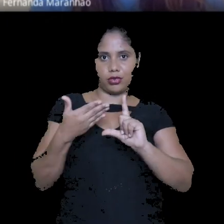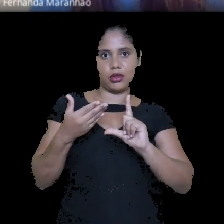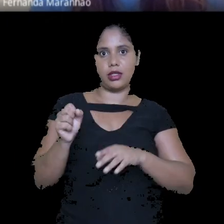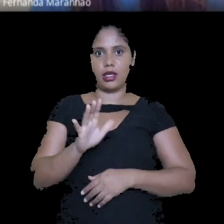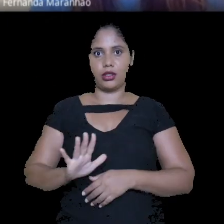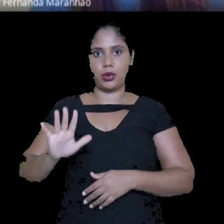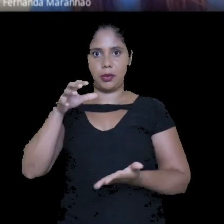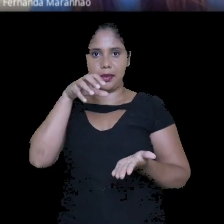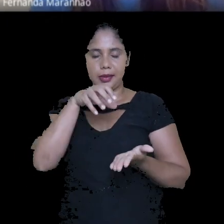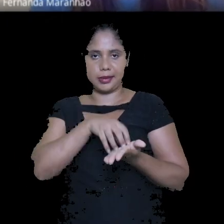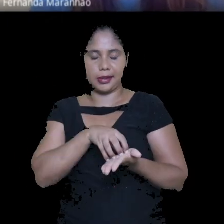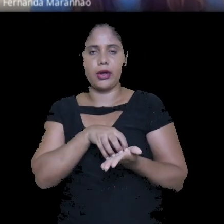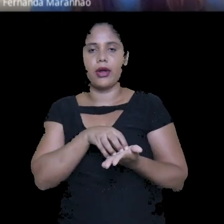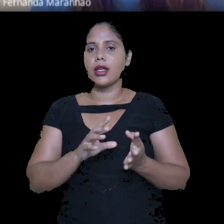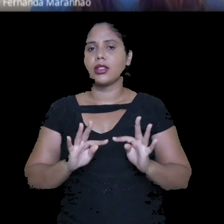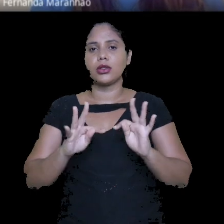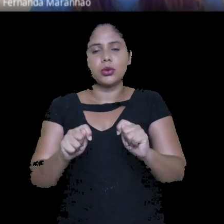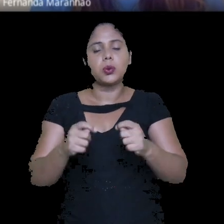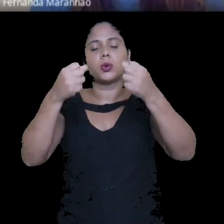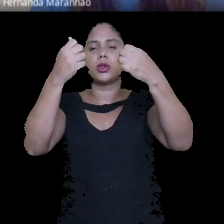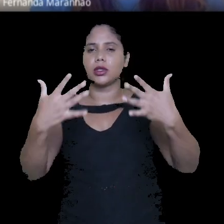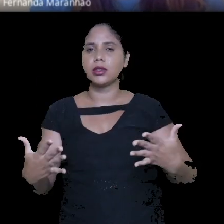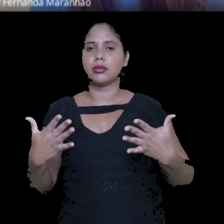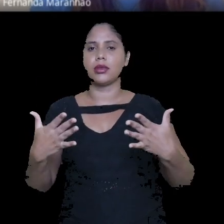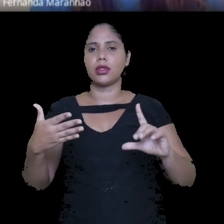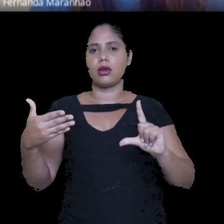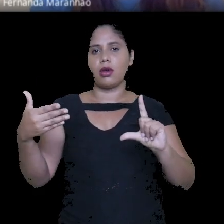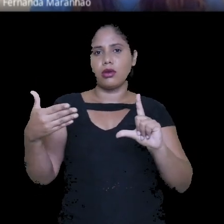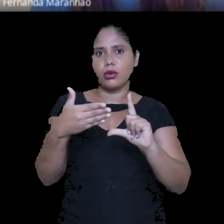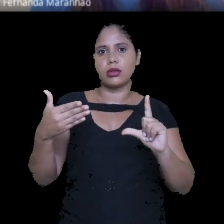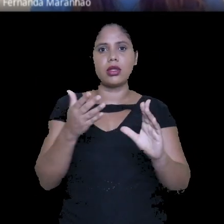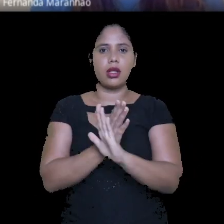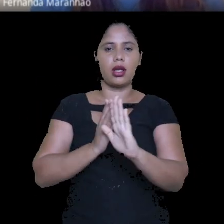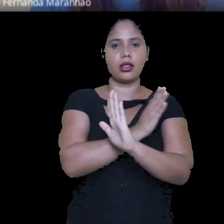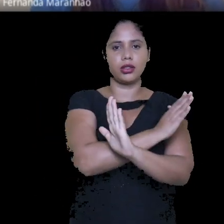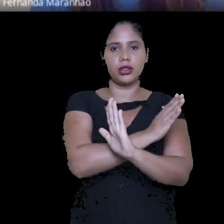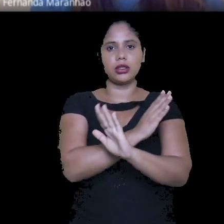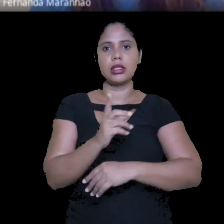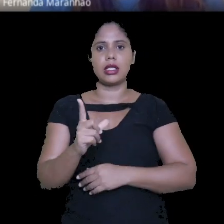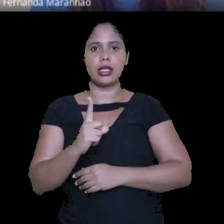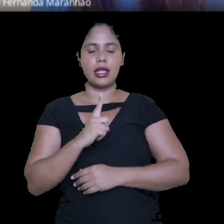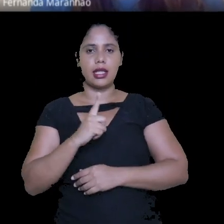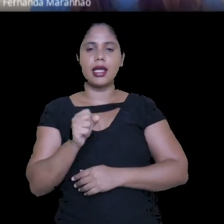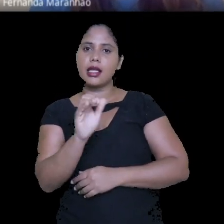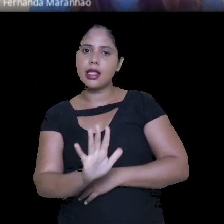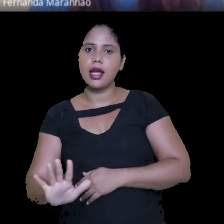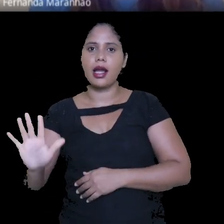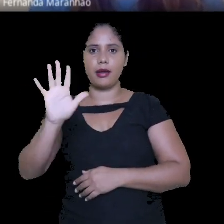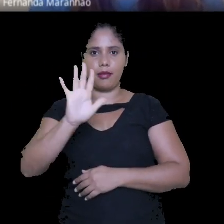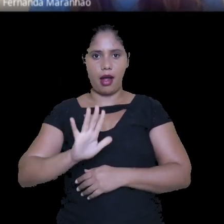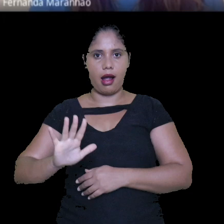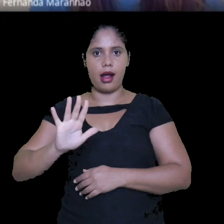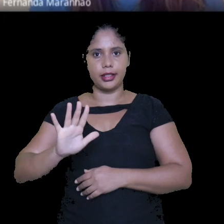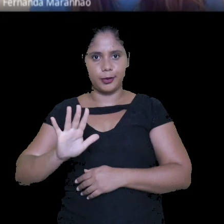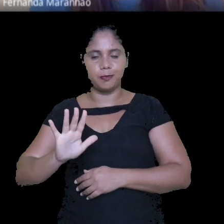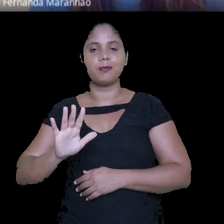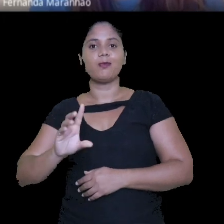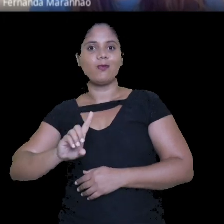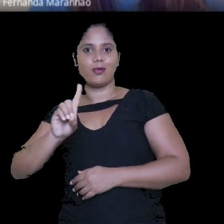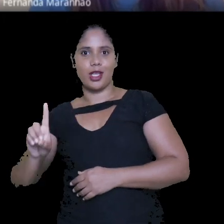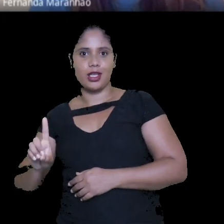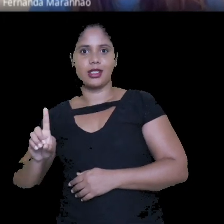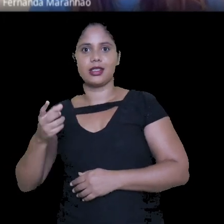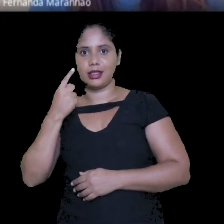arqueadas, que recebe sangue das artérias radiais, que recebe das artérias basais e recebe das espiraladas, que são as arteríolas que se encontram na